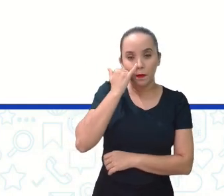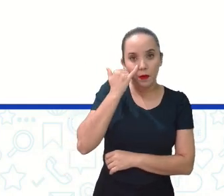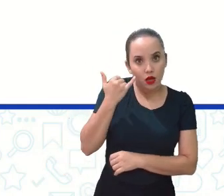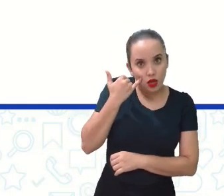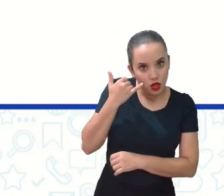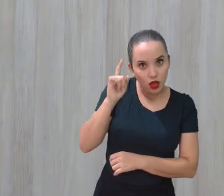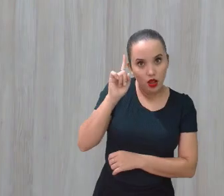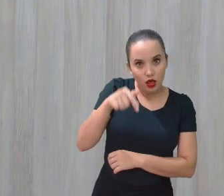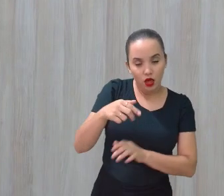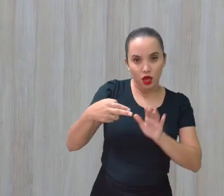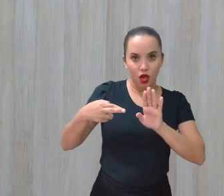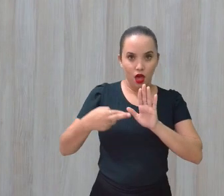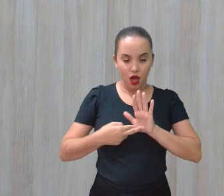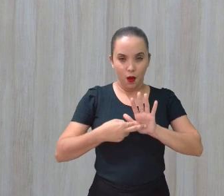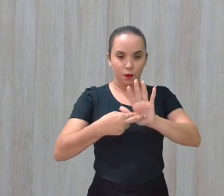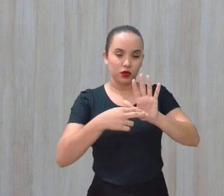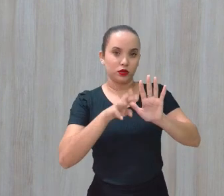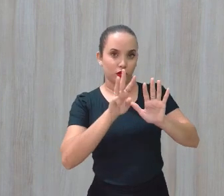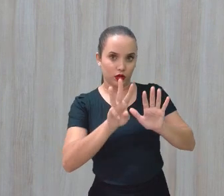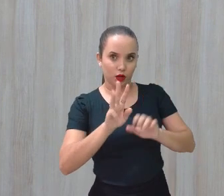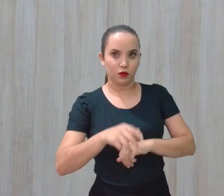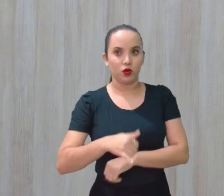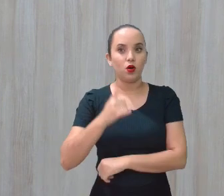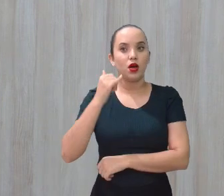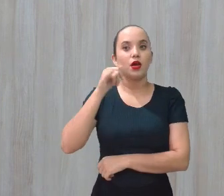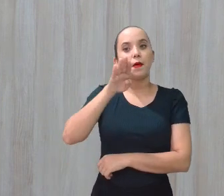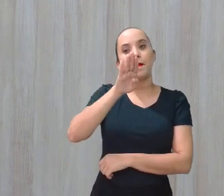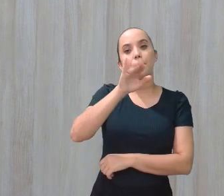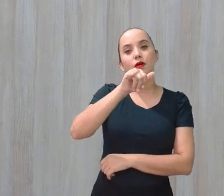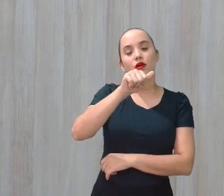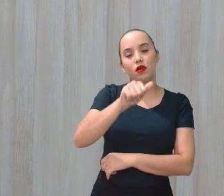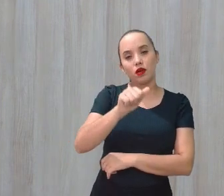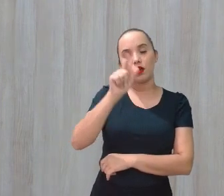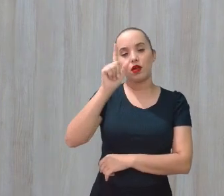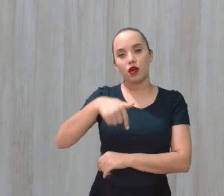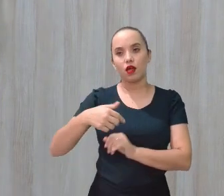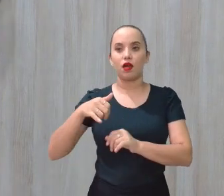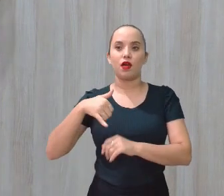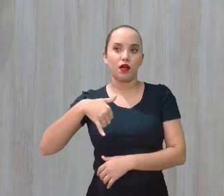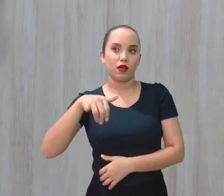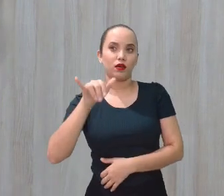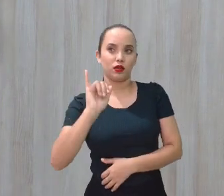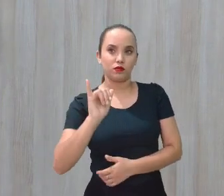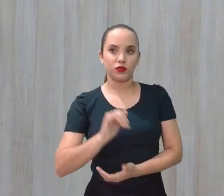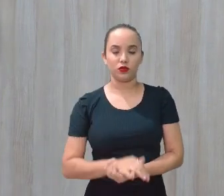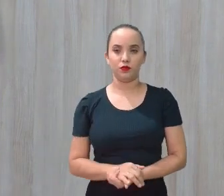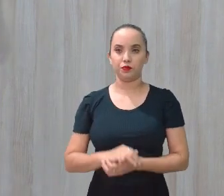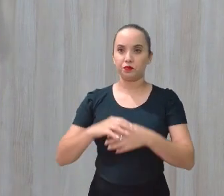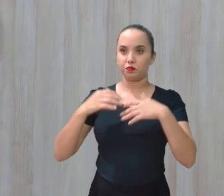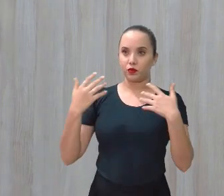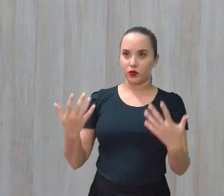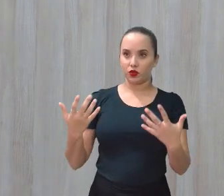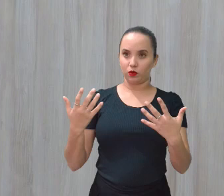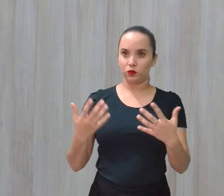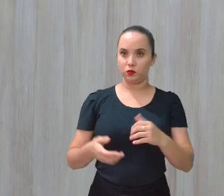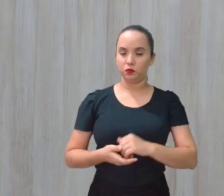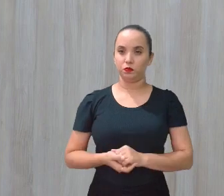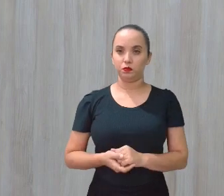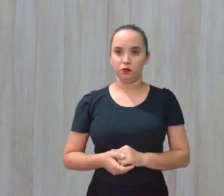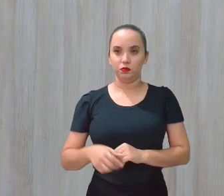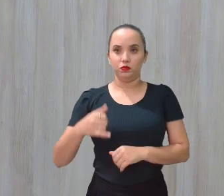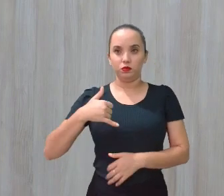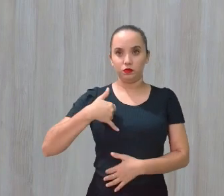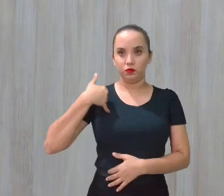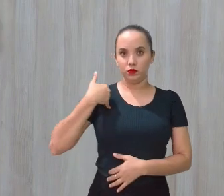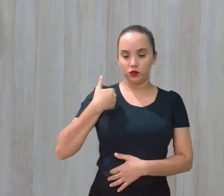Billy vai representar a letra W. A idade de Bia vai ser representada pela letra Y. E aquela frase ali, a idade